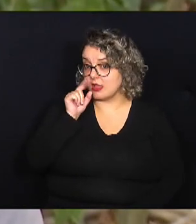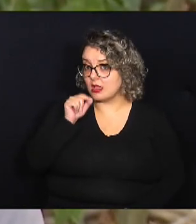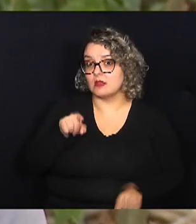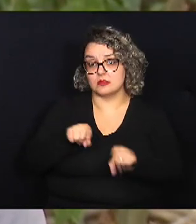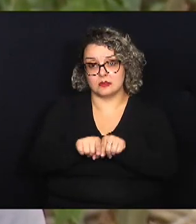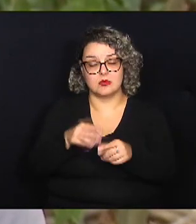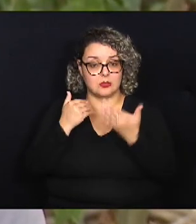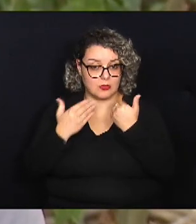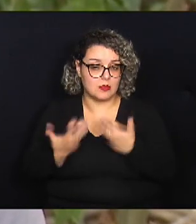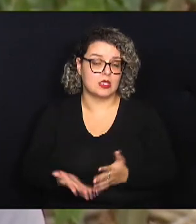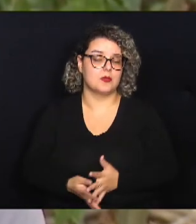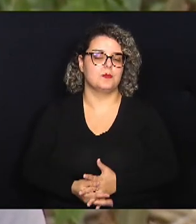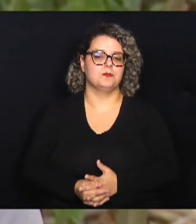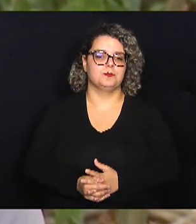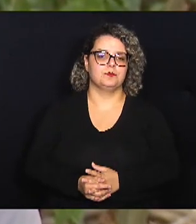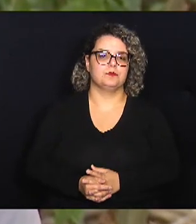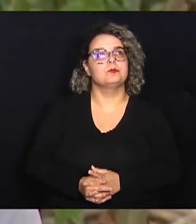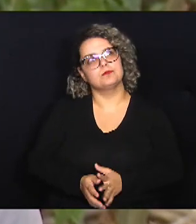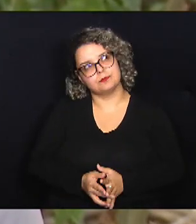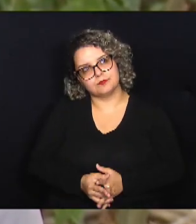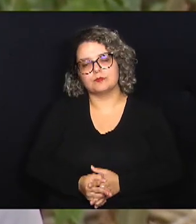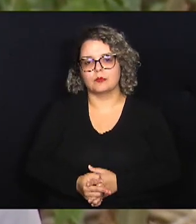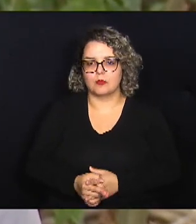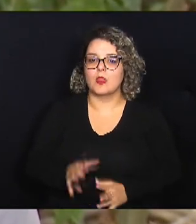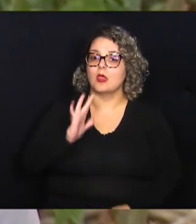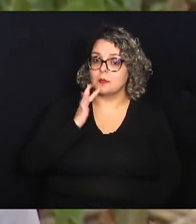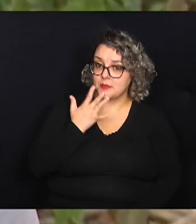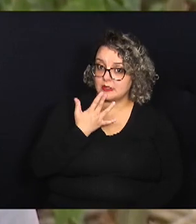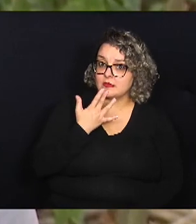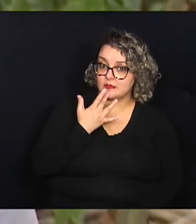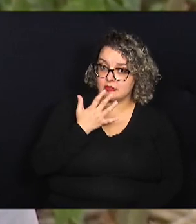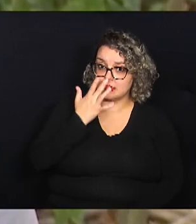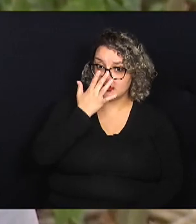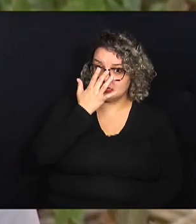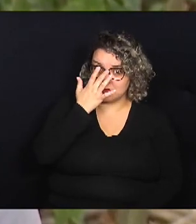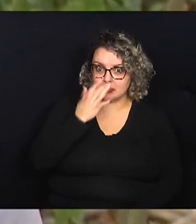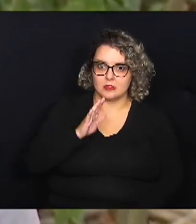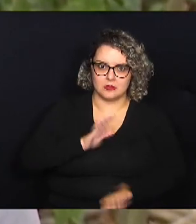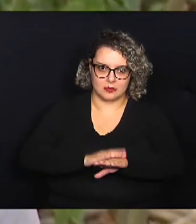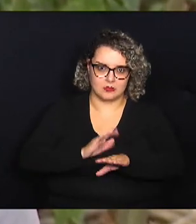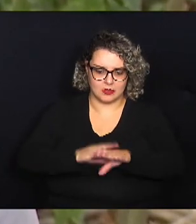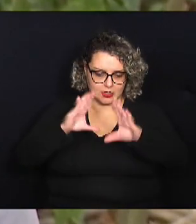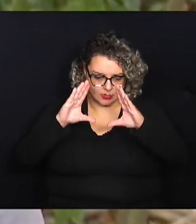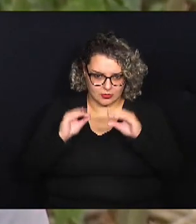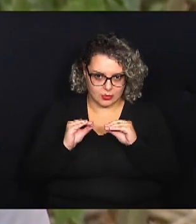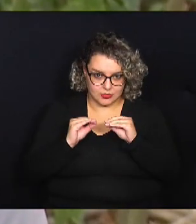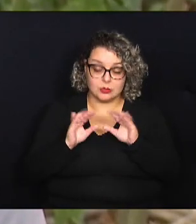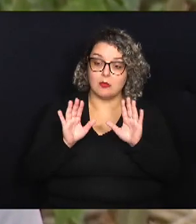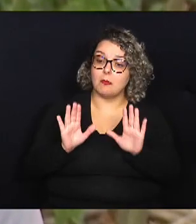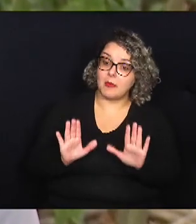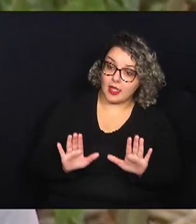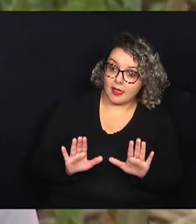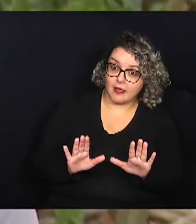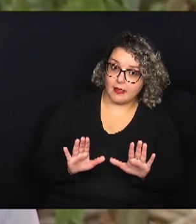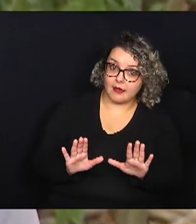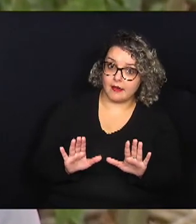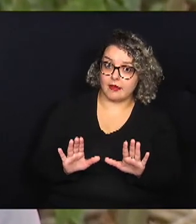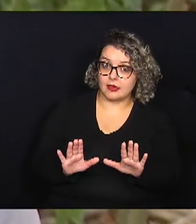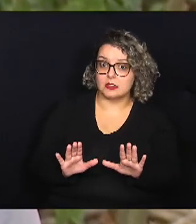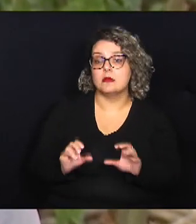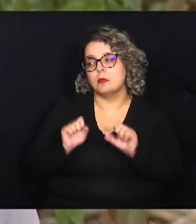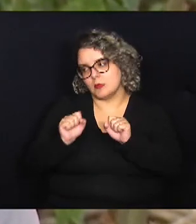Então ele preferencialmente é ativo à noite, mas nada impede